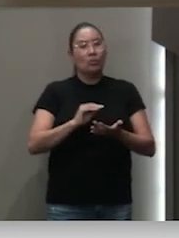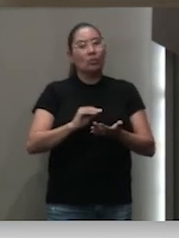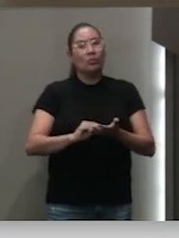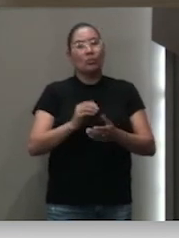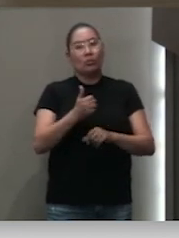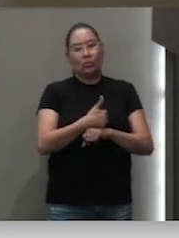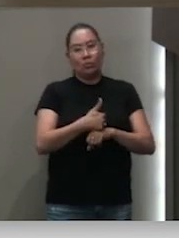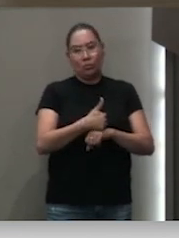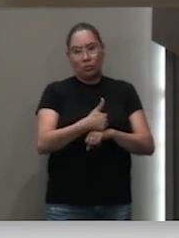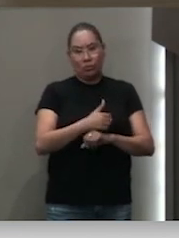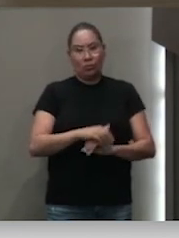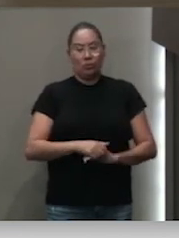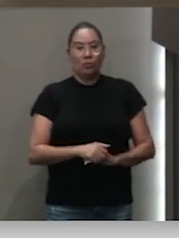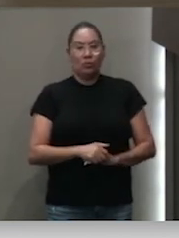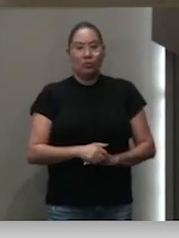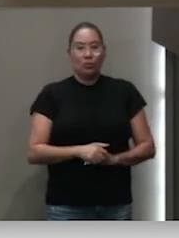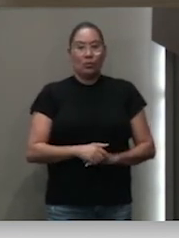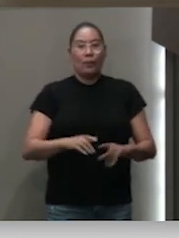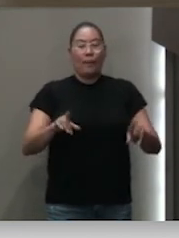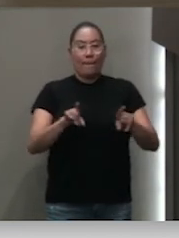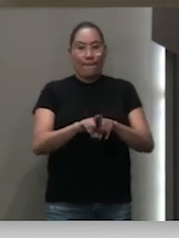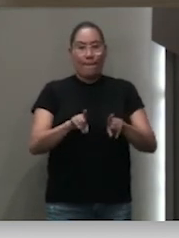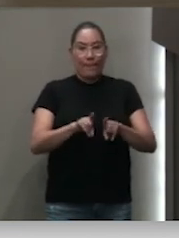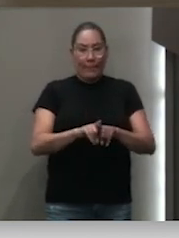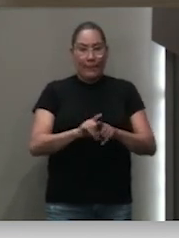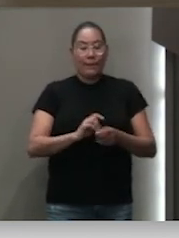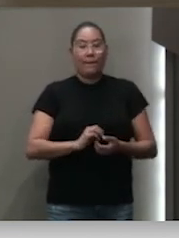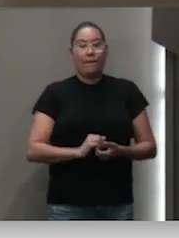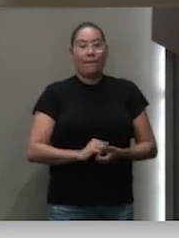de passofundo também